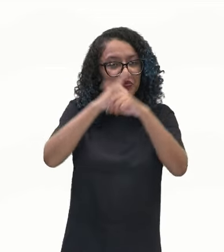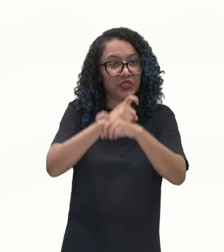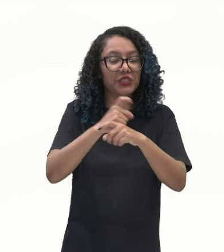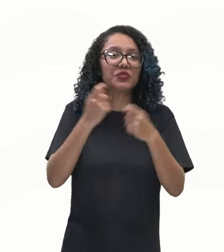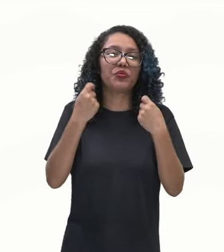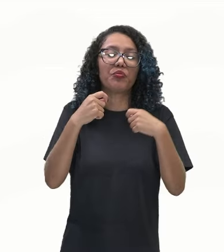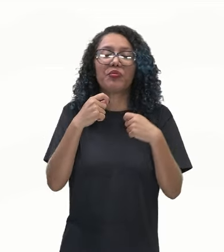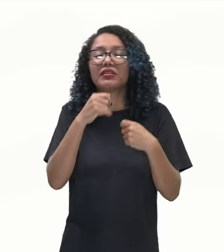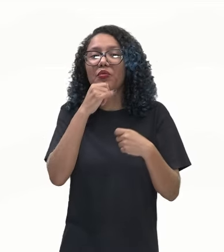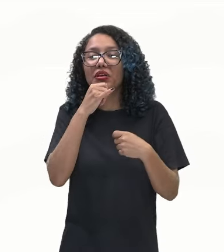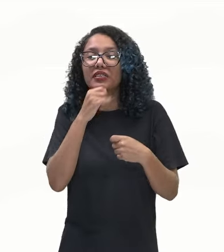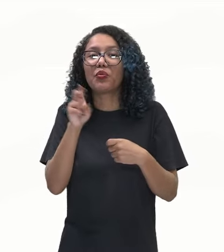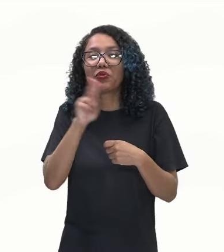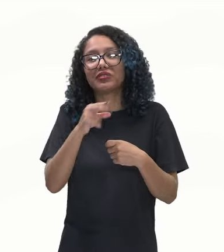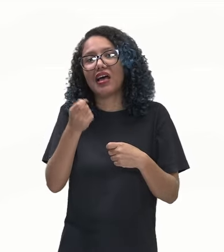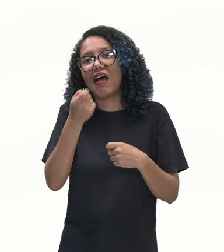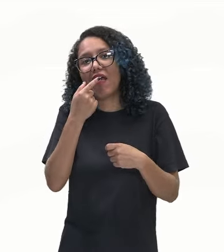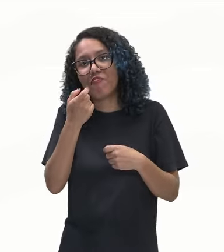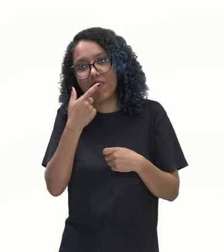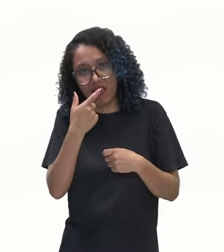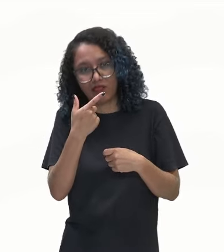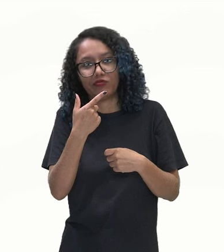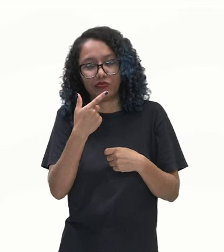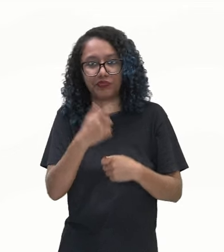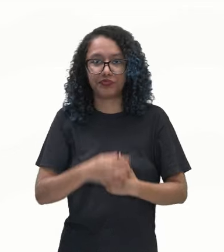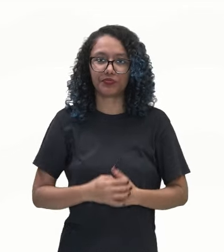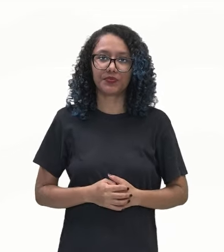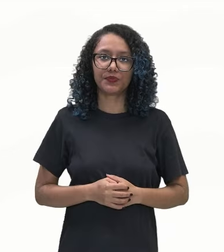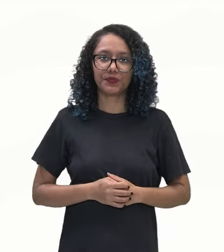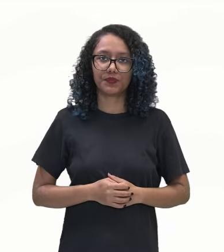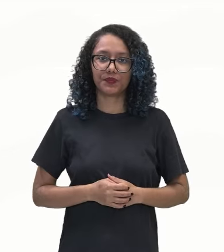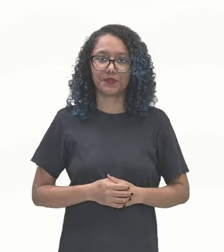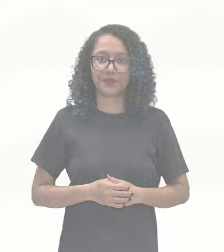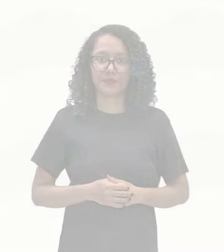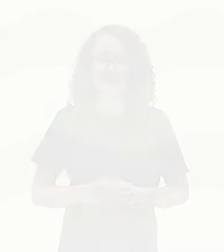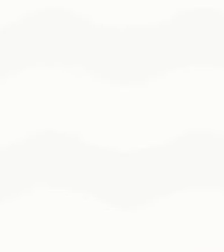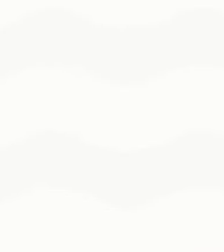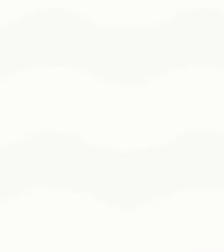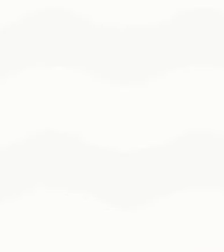uso de medicamentos, por exemplo. And pressure, e pressiona,